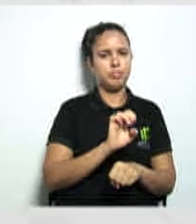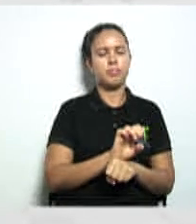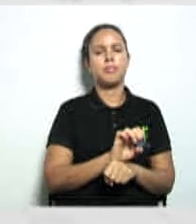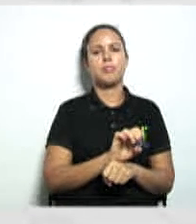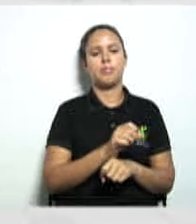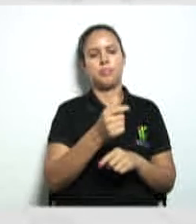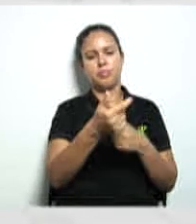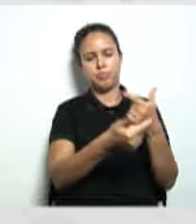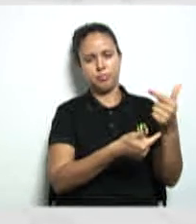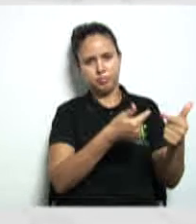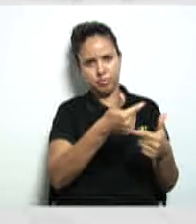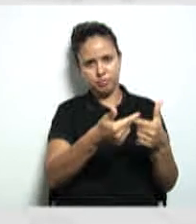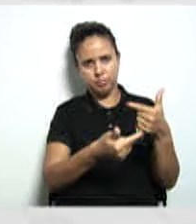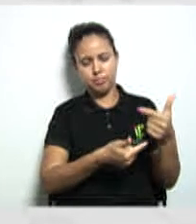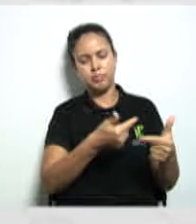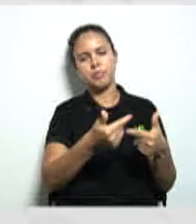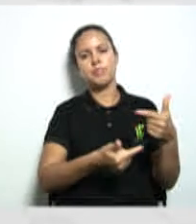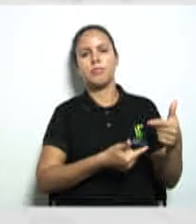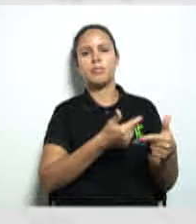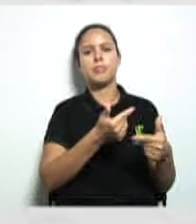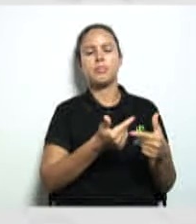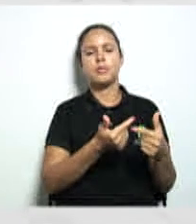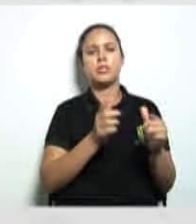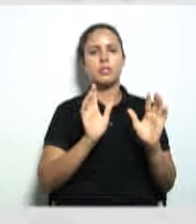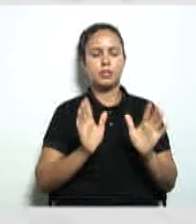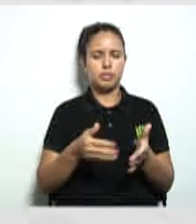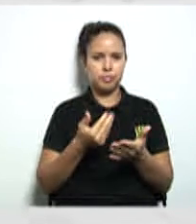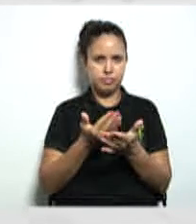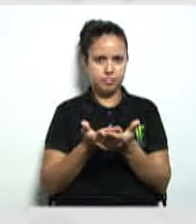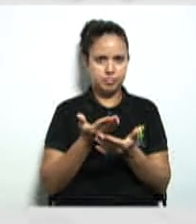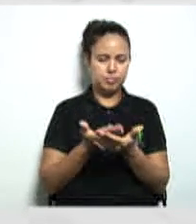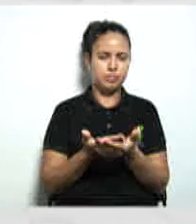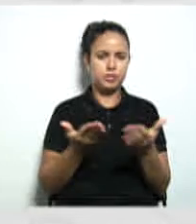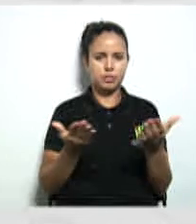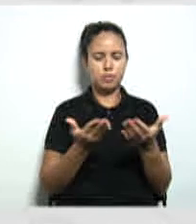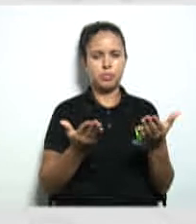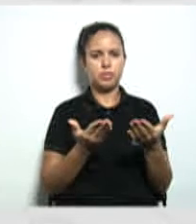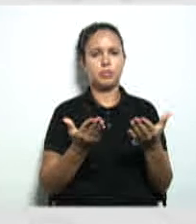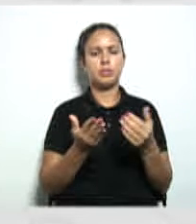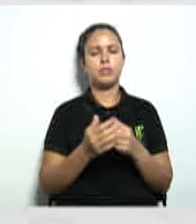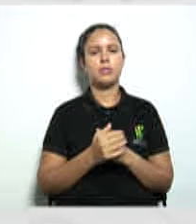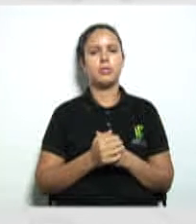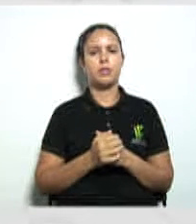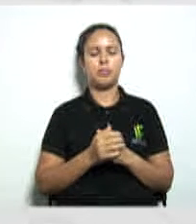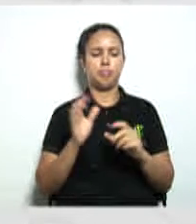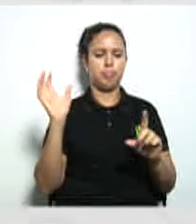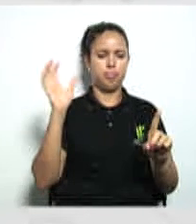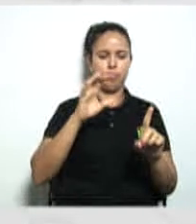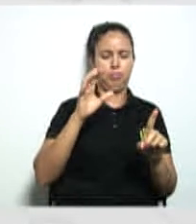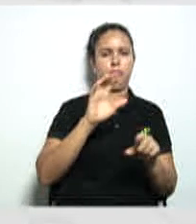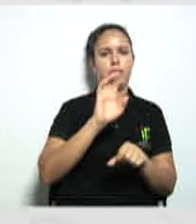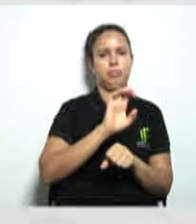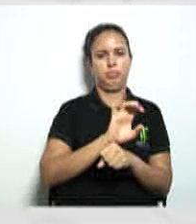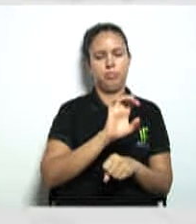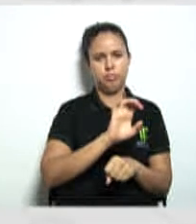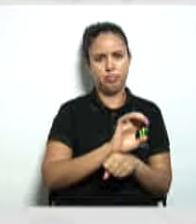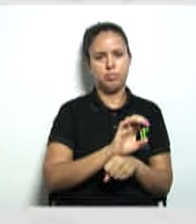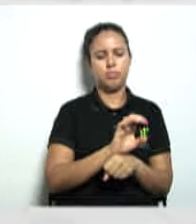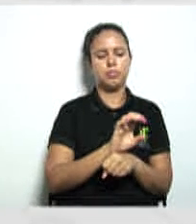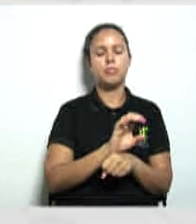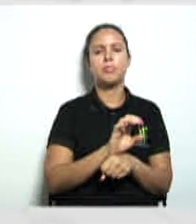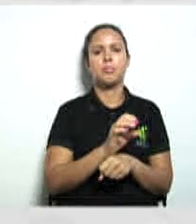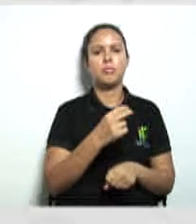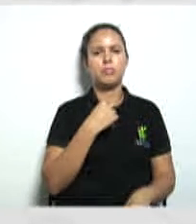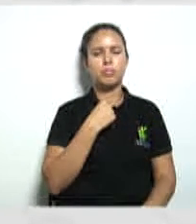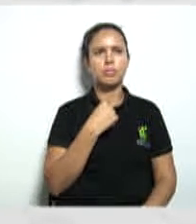funcionamento, né? Também já foi objeto de estudo na aula de hoje, né? Não pode haver interferência estatal, né? E olha só uma